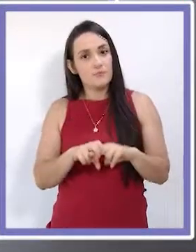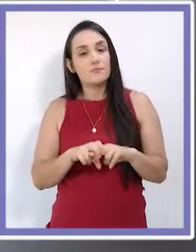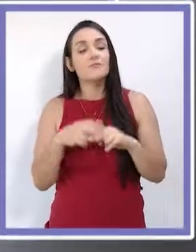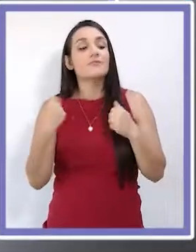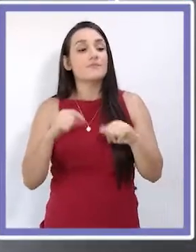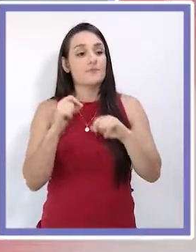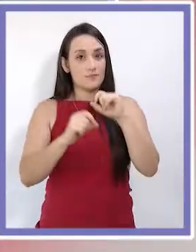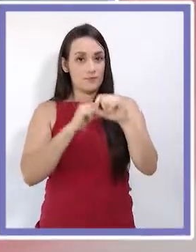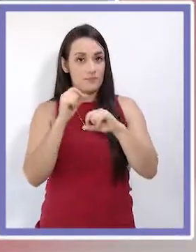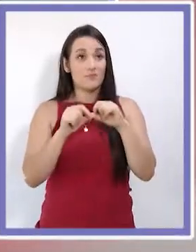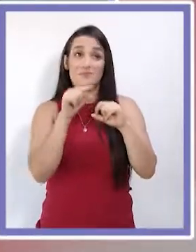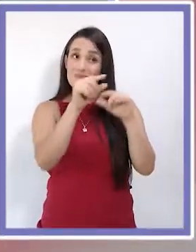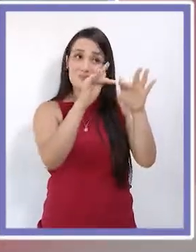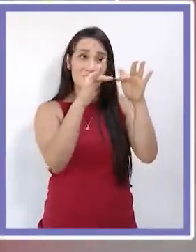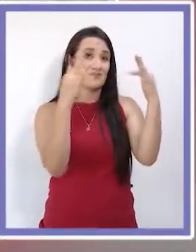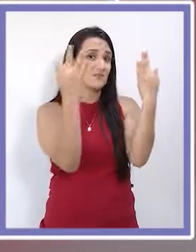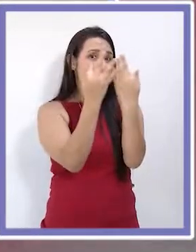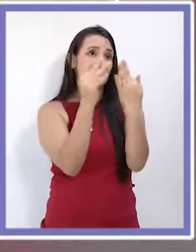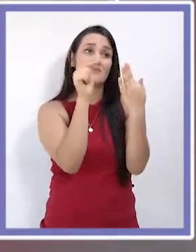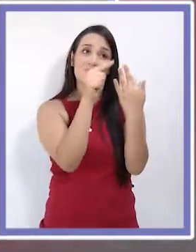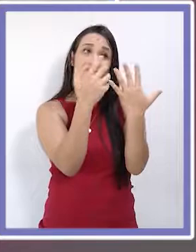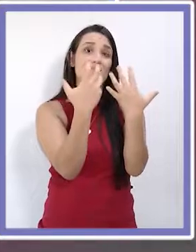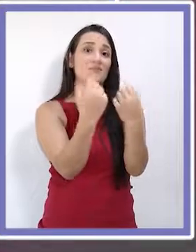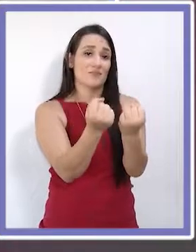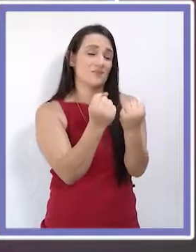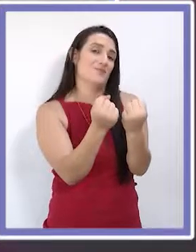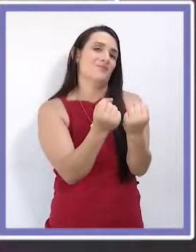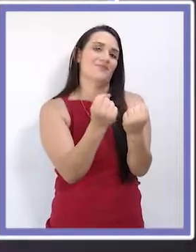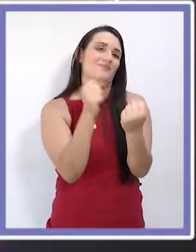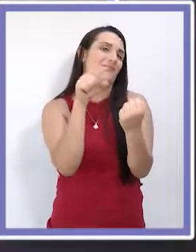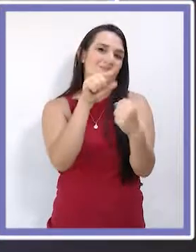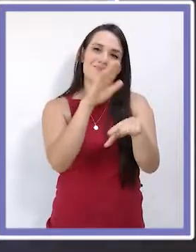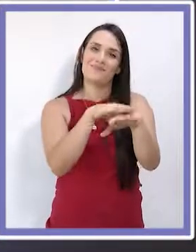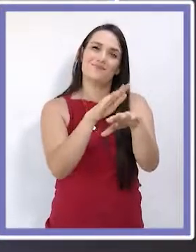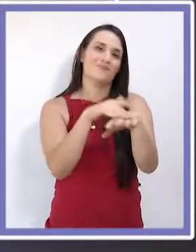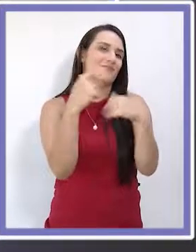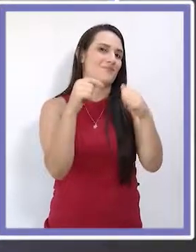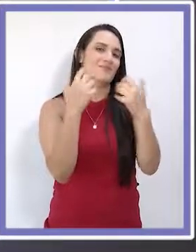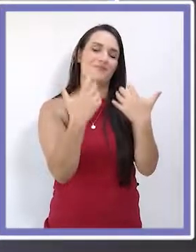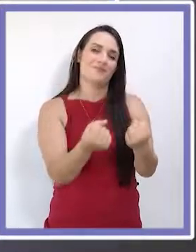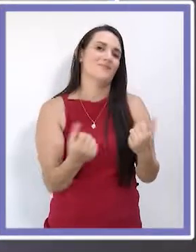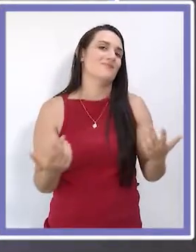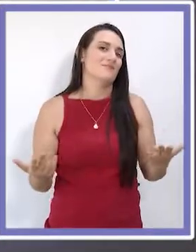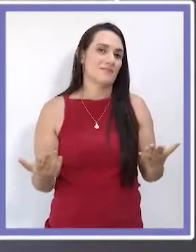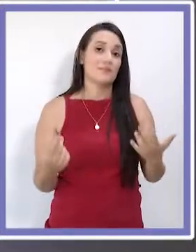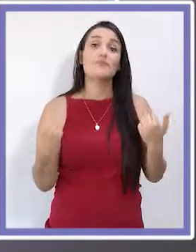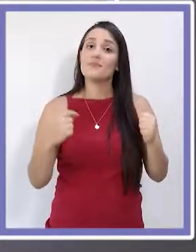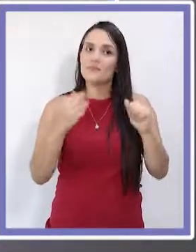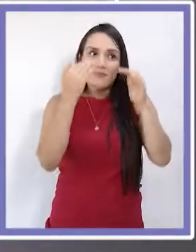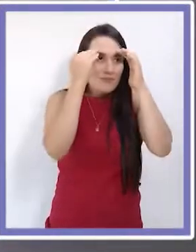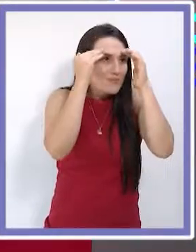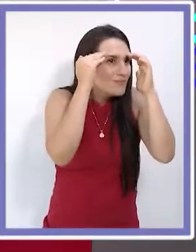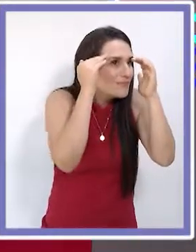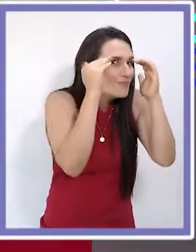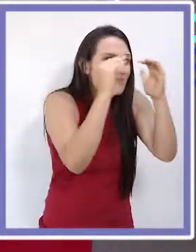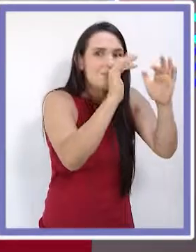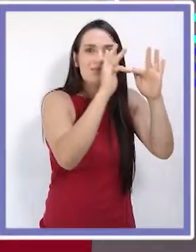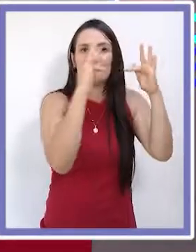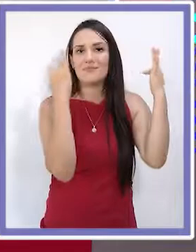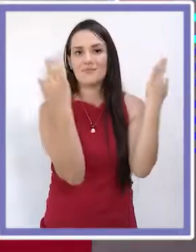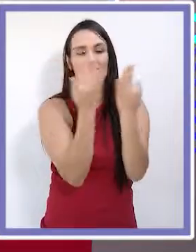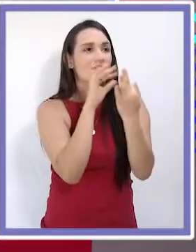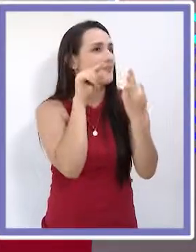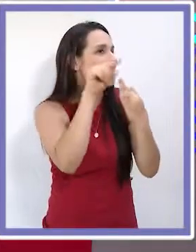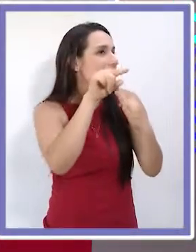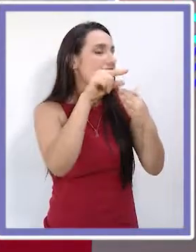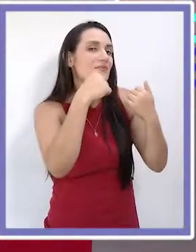mas se a gente não tiver uma família que autoriza, esse processo não existe. Então, a gente tem que ter muito respeito pela família, a família tem